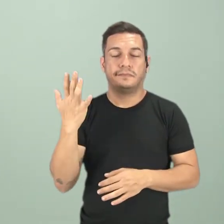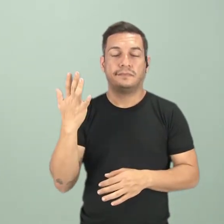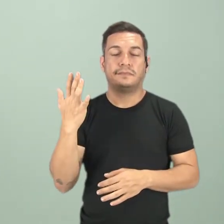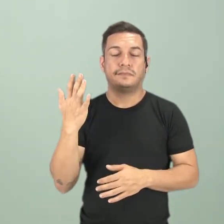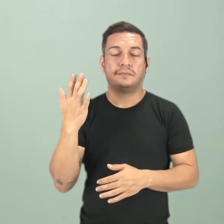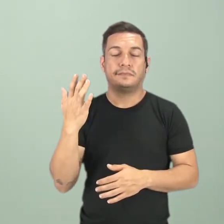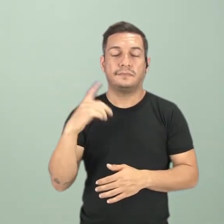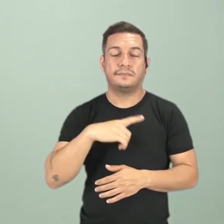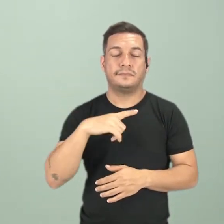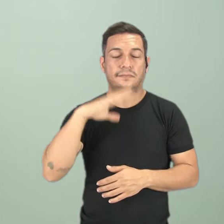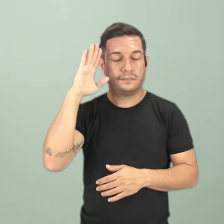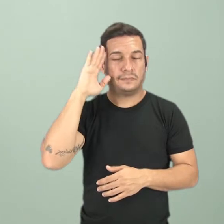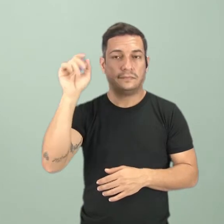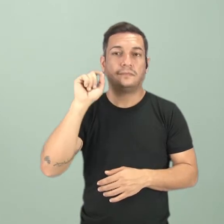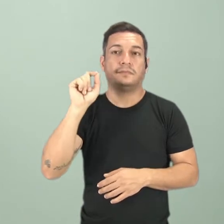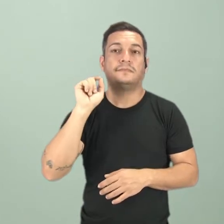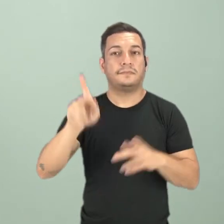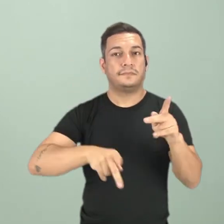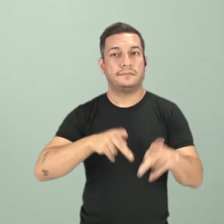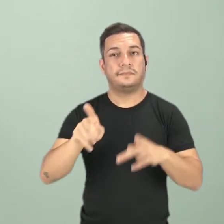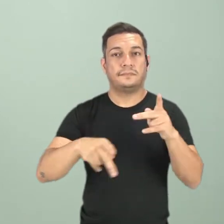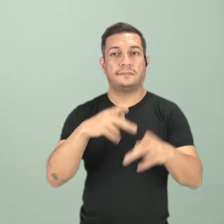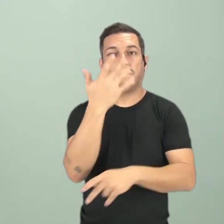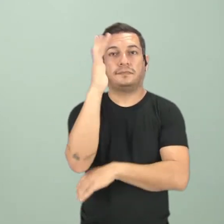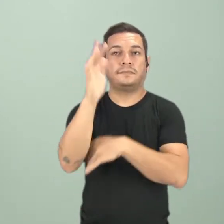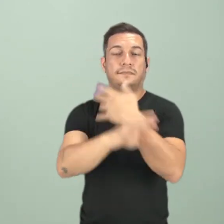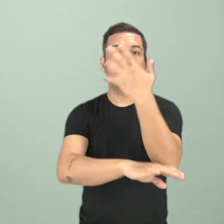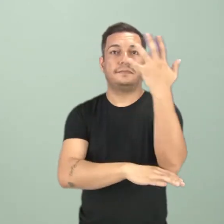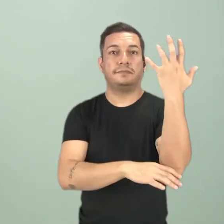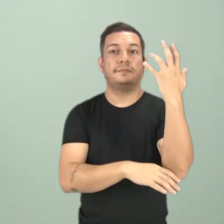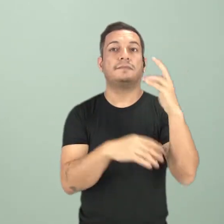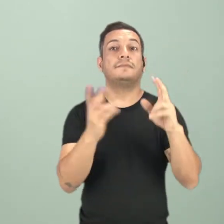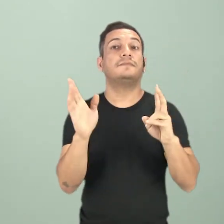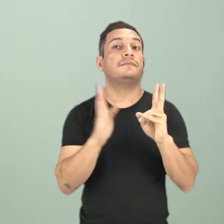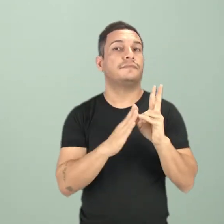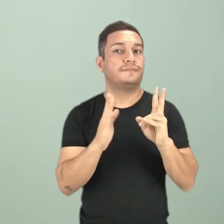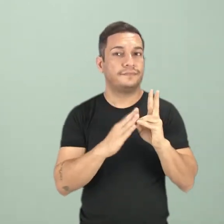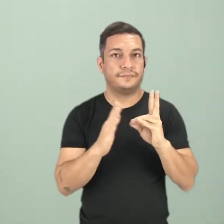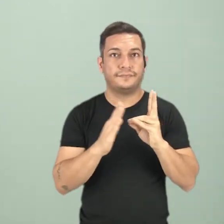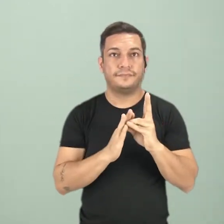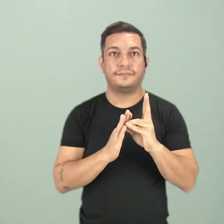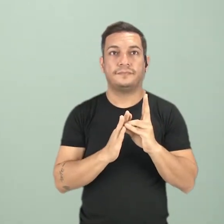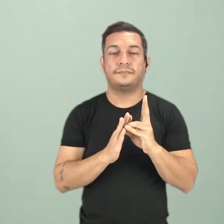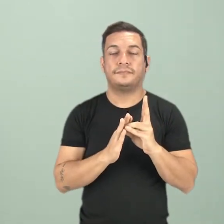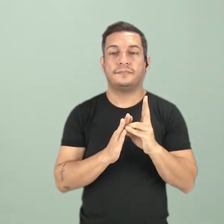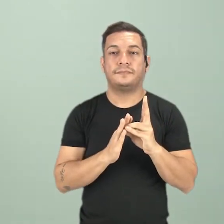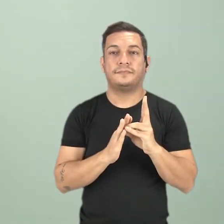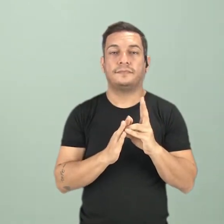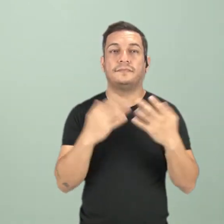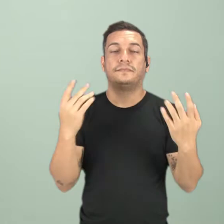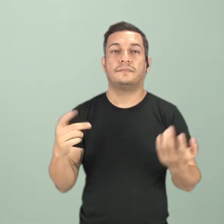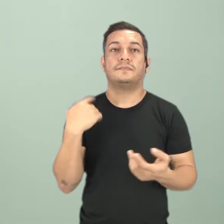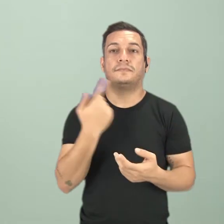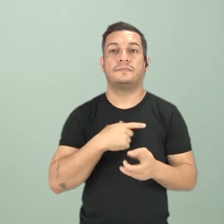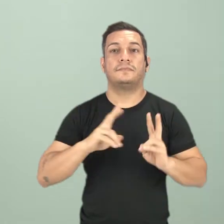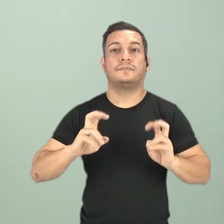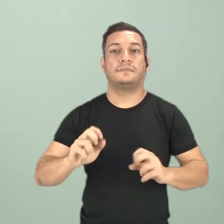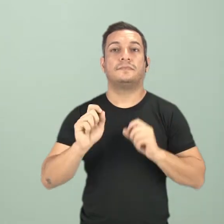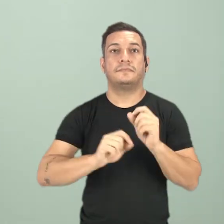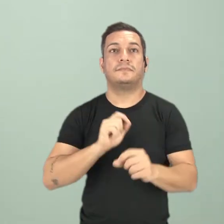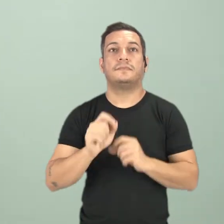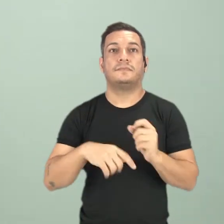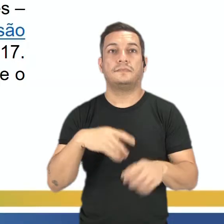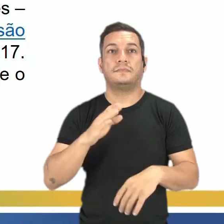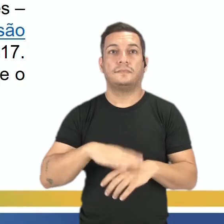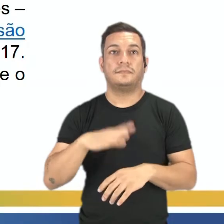terra, envolvendo principalmente os povos da floresta, principalmente os índios, né? Então, podemos observar que